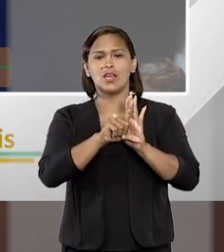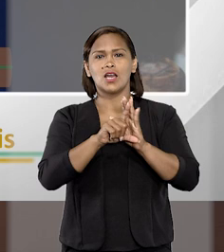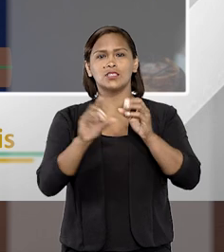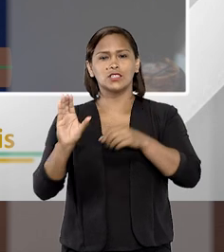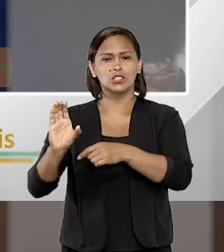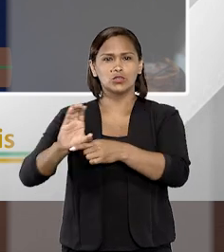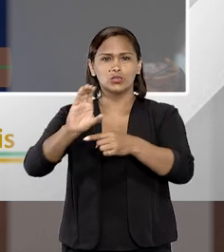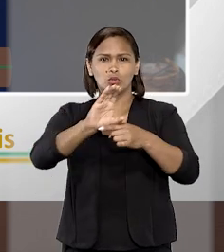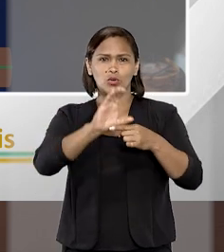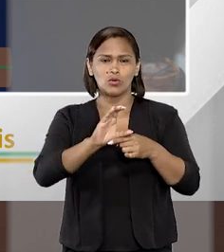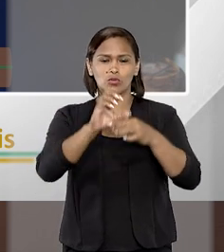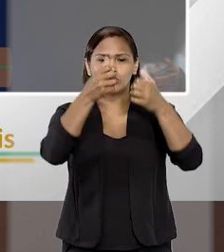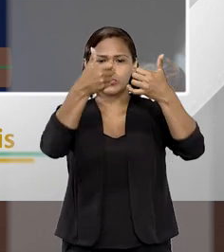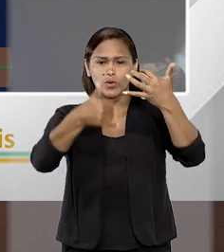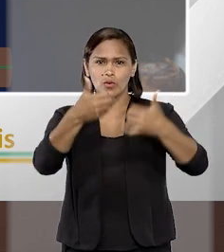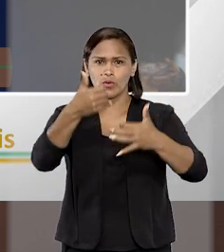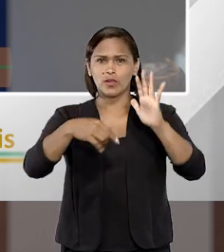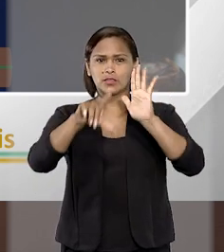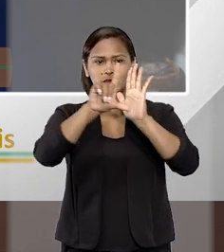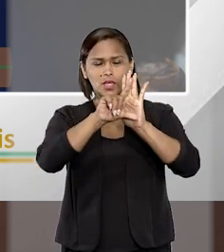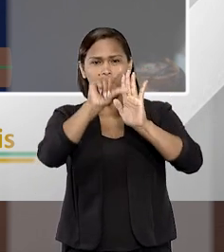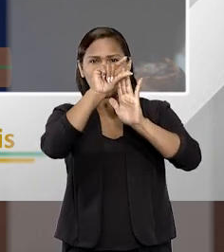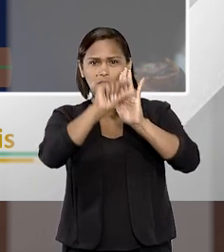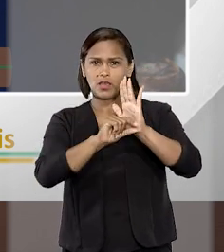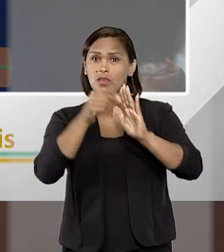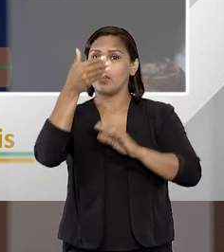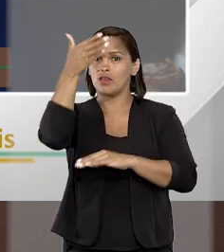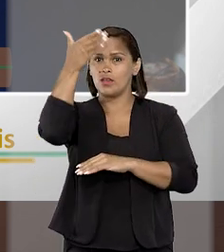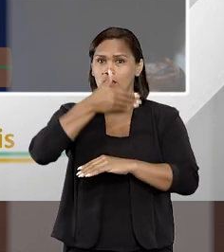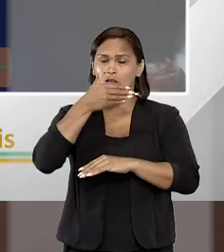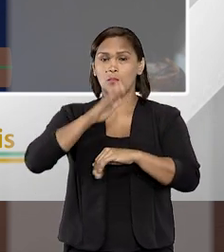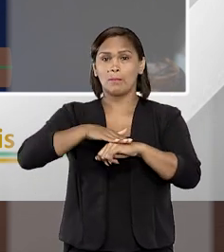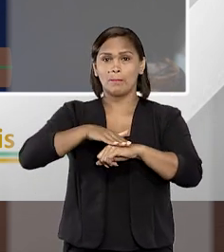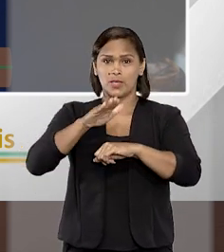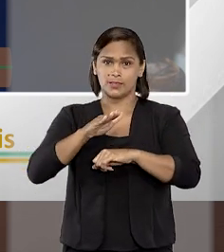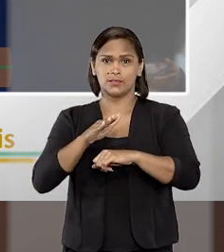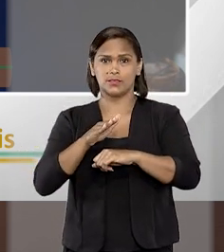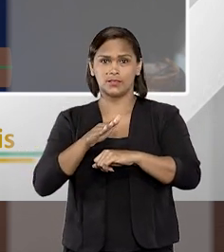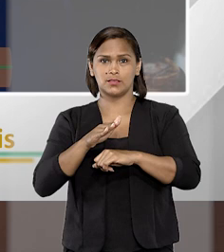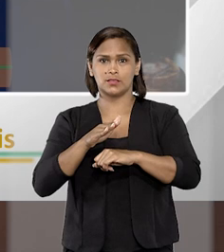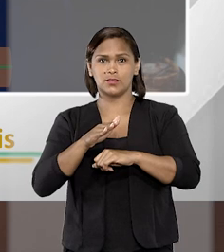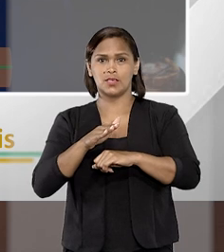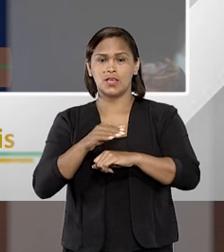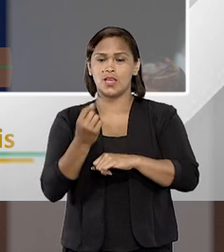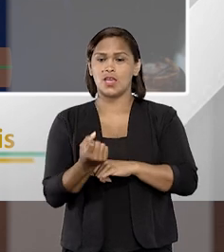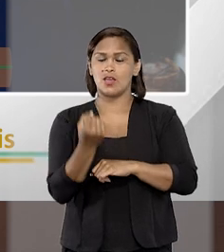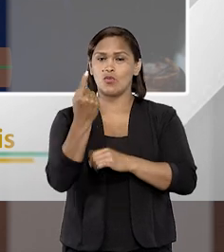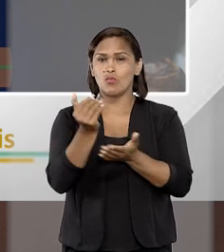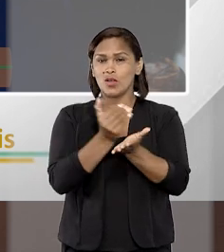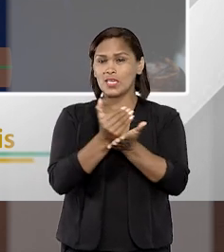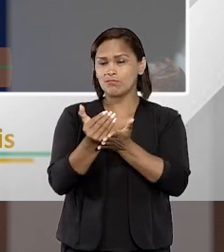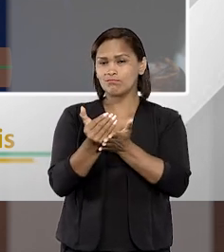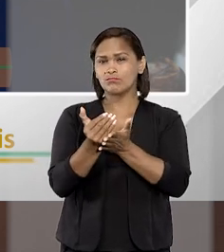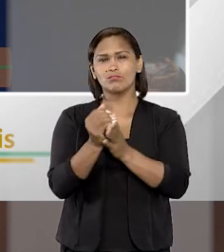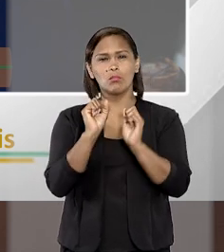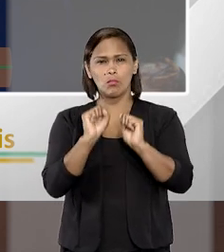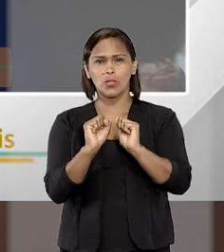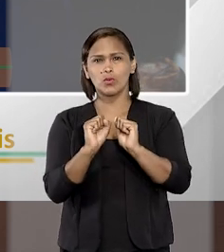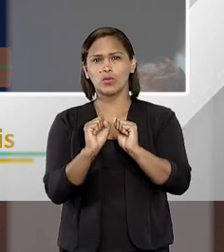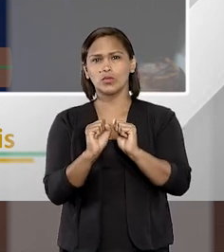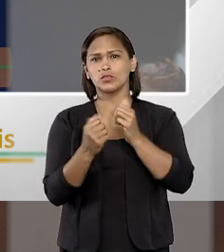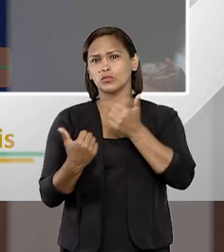espíritos temos o que diz a lei é uma prova a mais ela é um ponto de partida